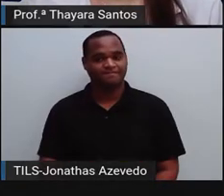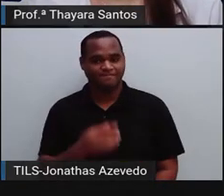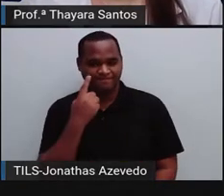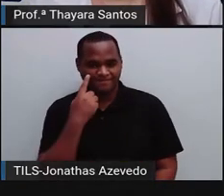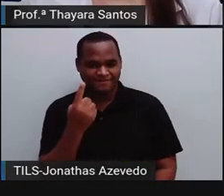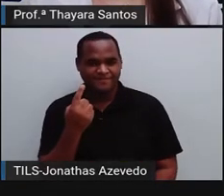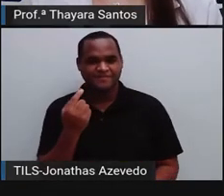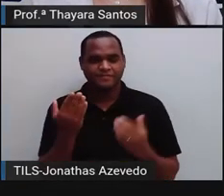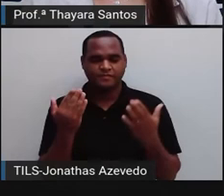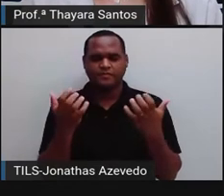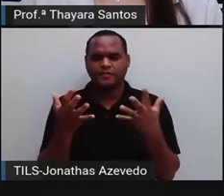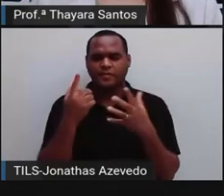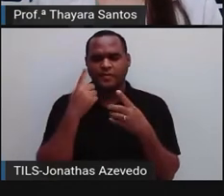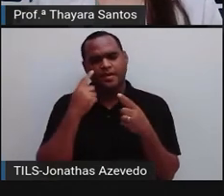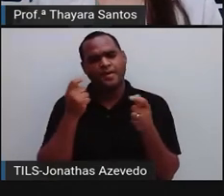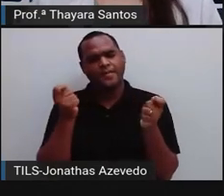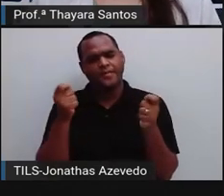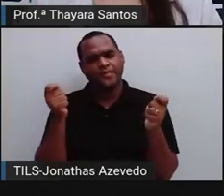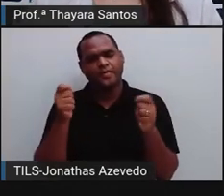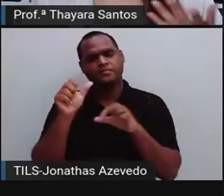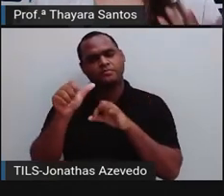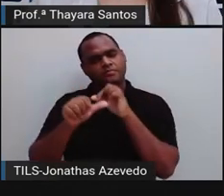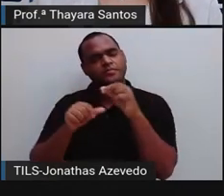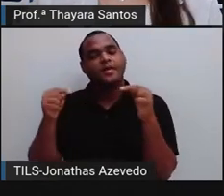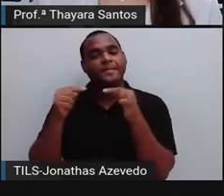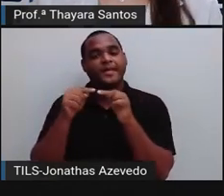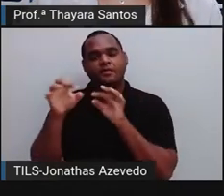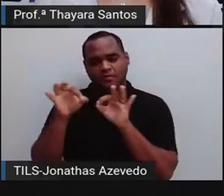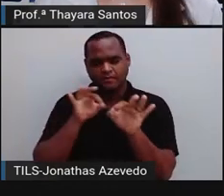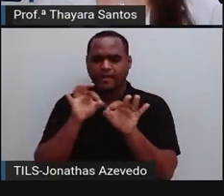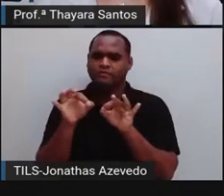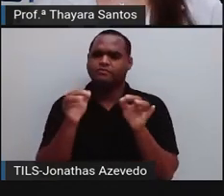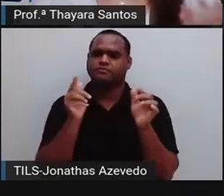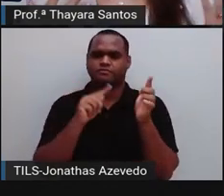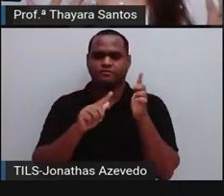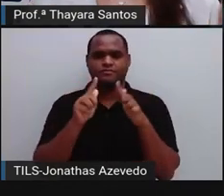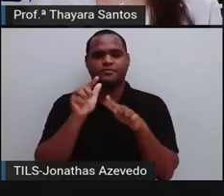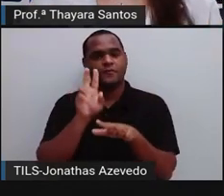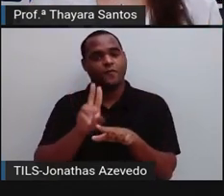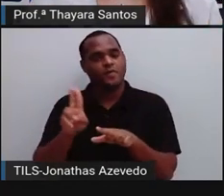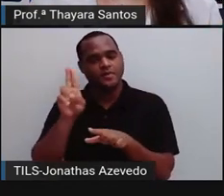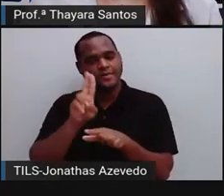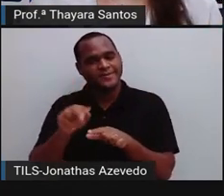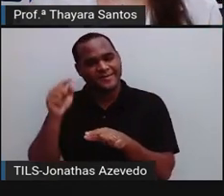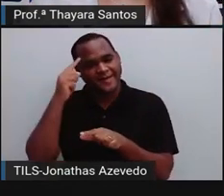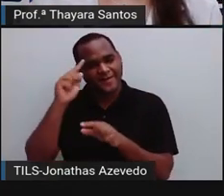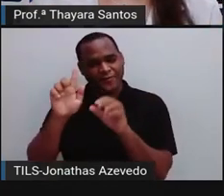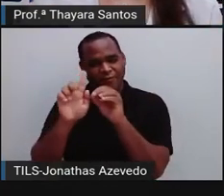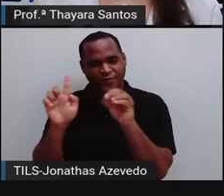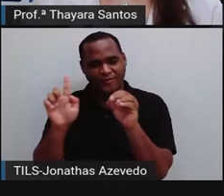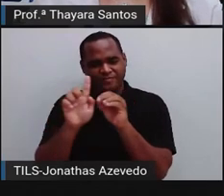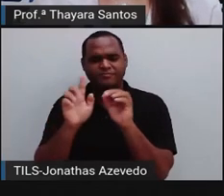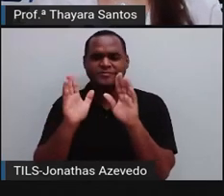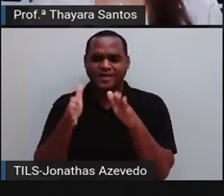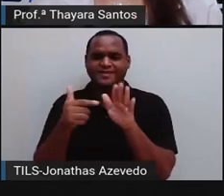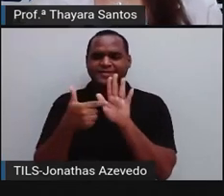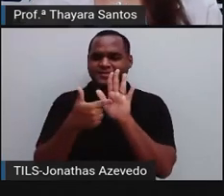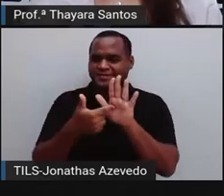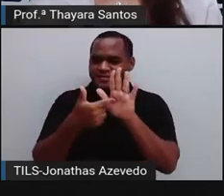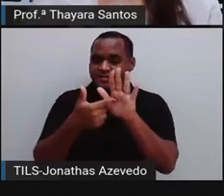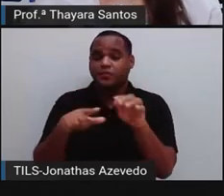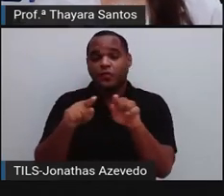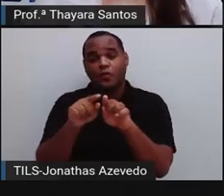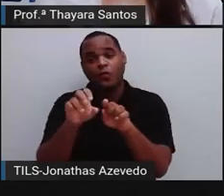Então, vamos lá. Vocês poderiam, para resolver essas questões, utilizar aquela plataforma que eu mostrei antes, ou